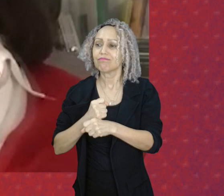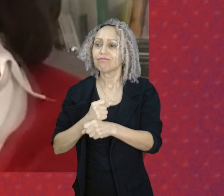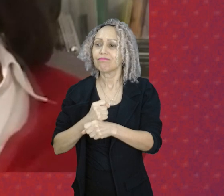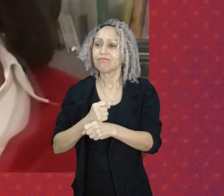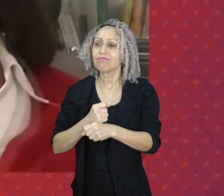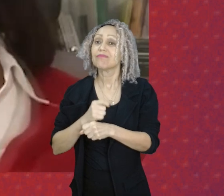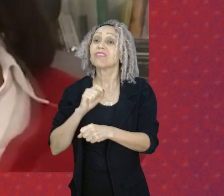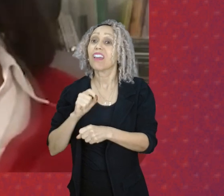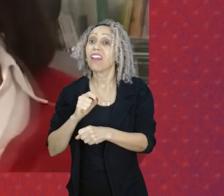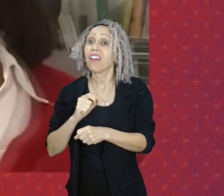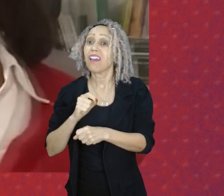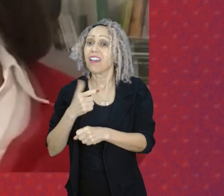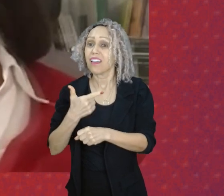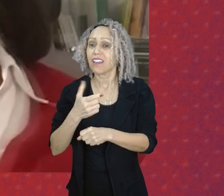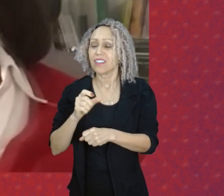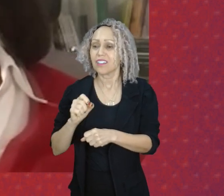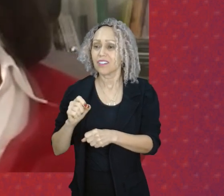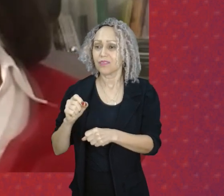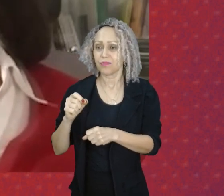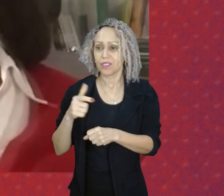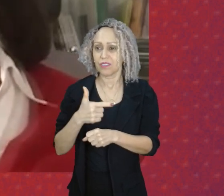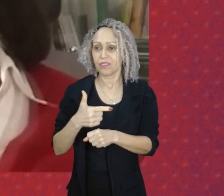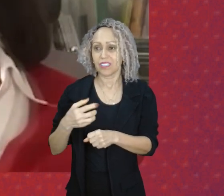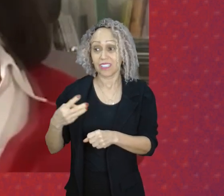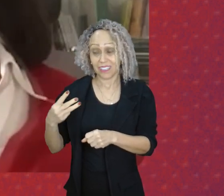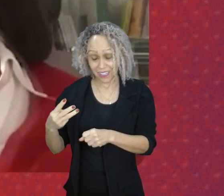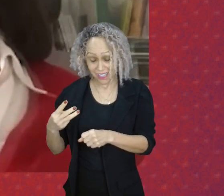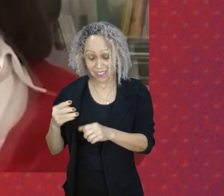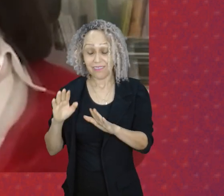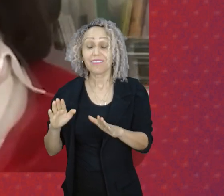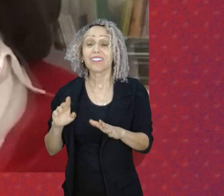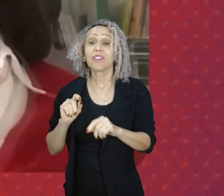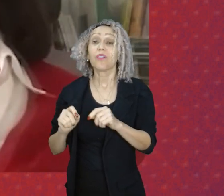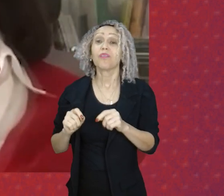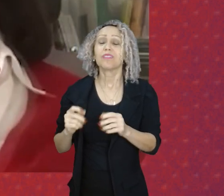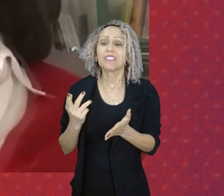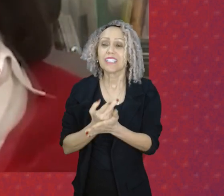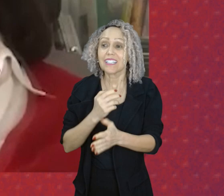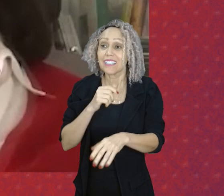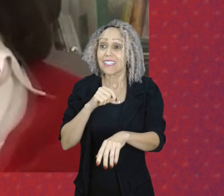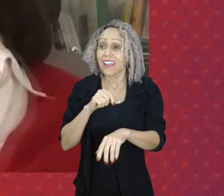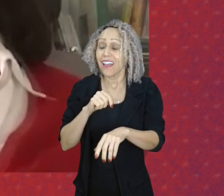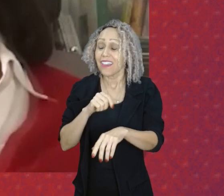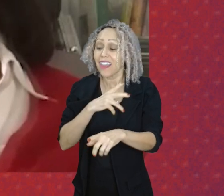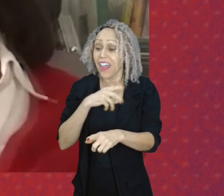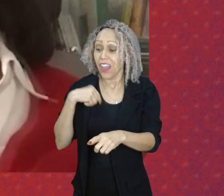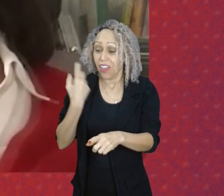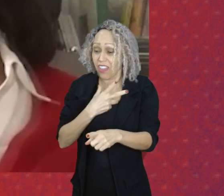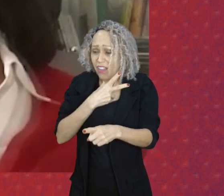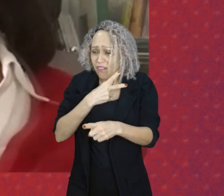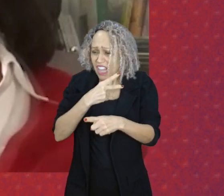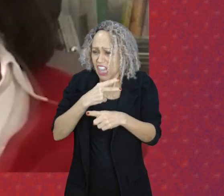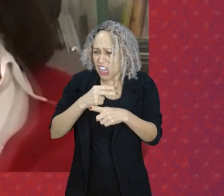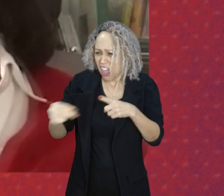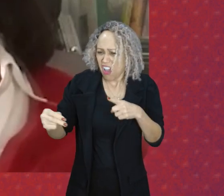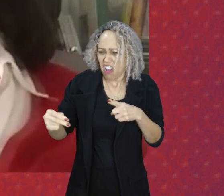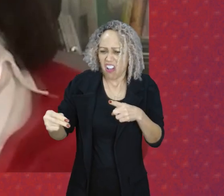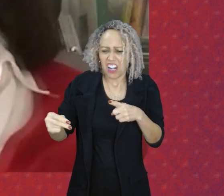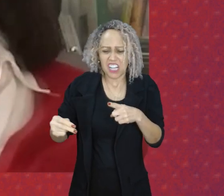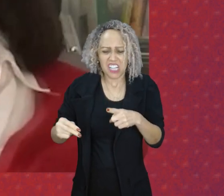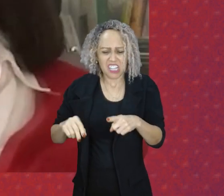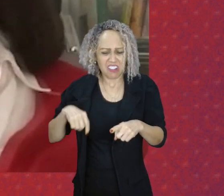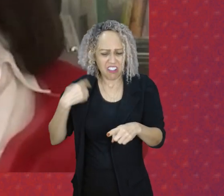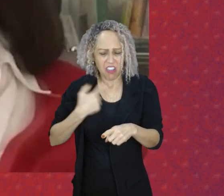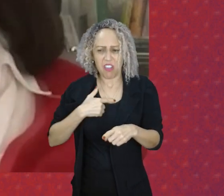da vitória do nosso projeto nas eleições, uma vitória suada, batalhada,